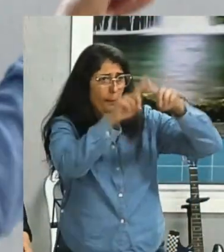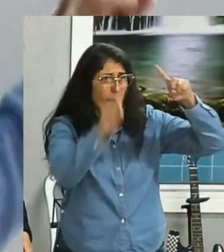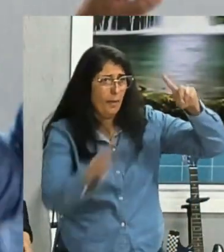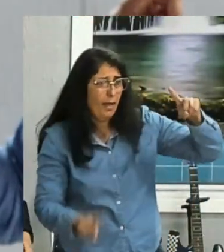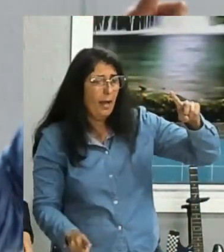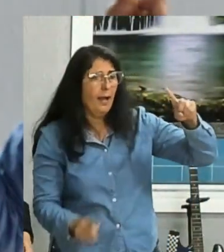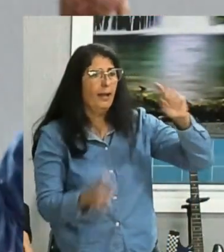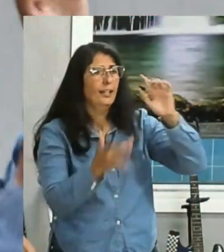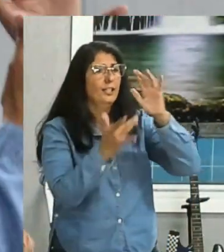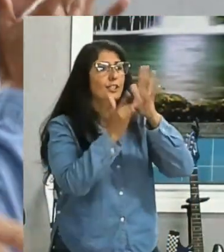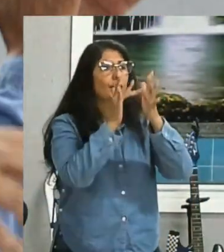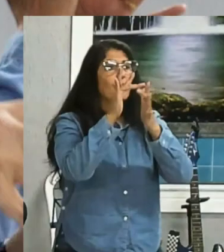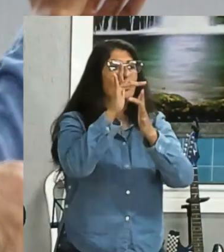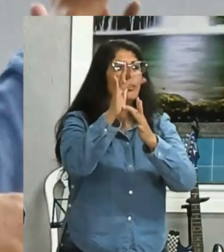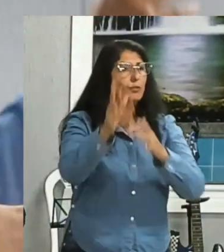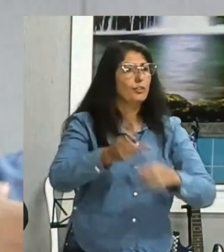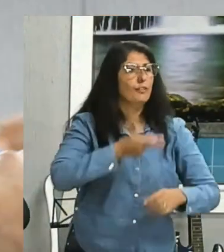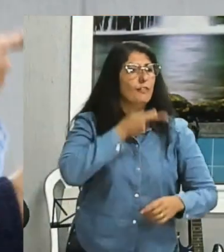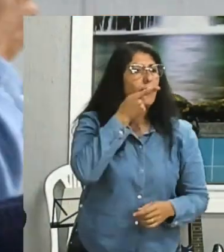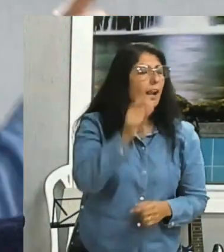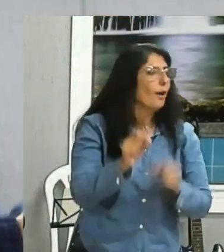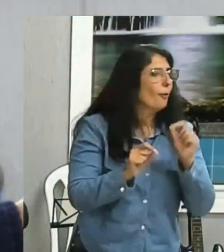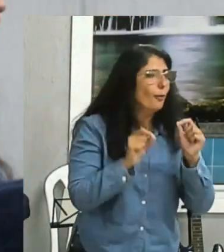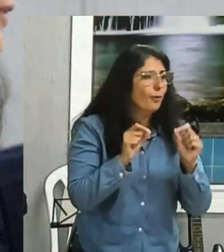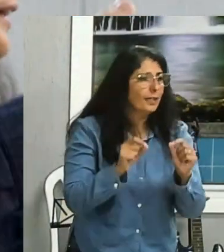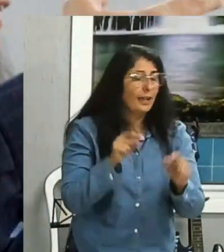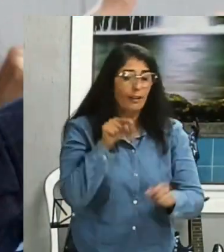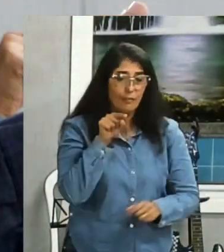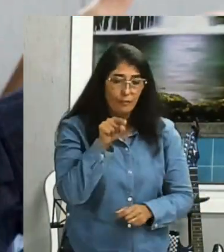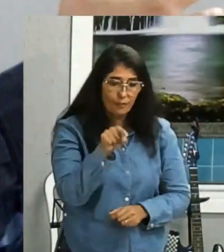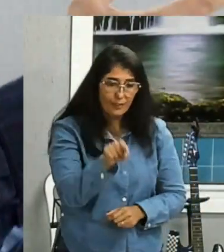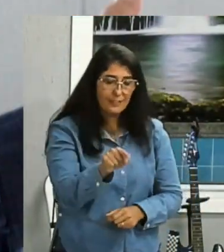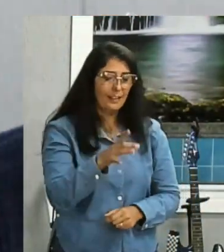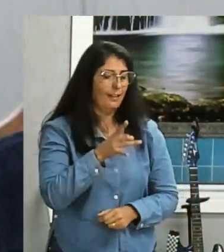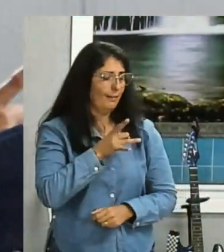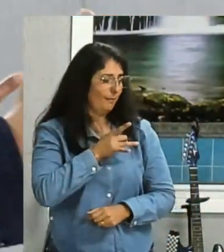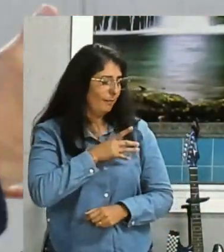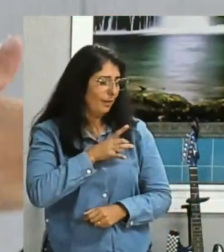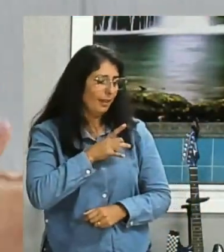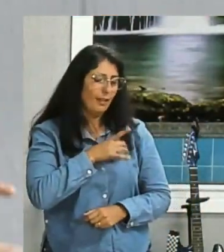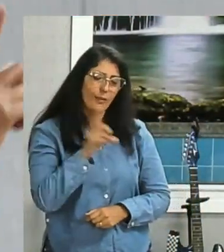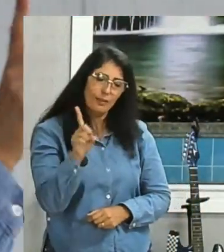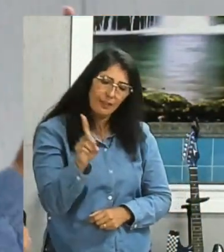temais. E João está ouvindo de novo Jesus dizer: não